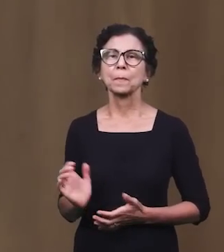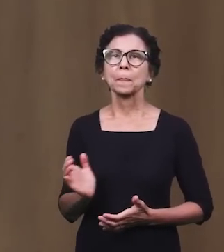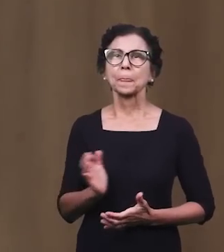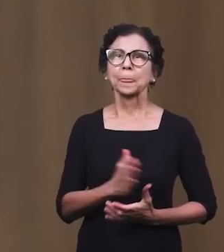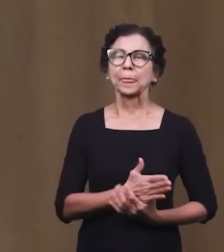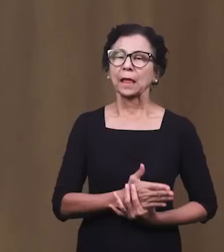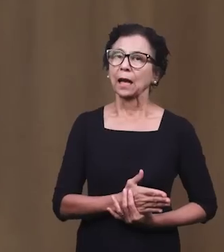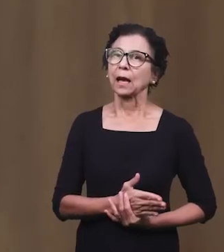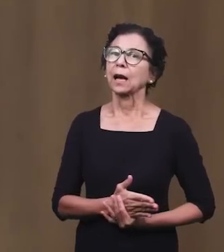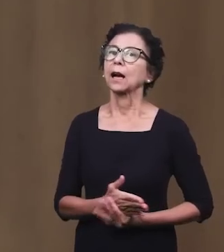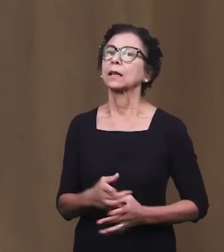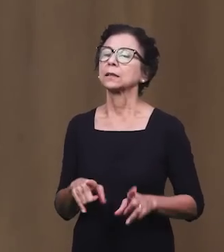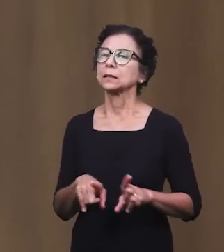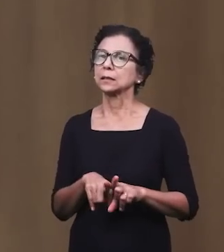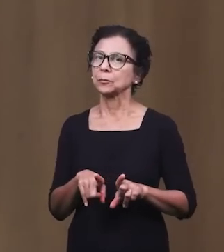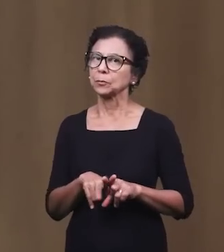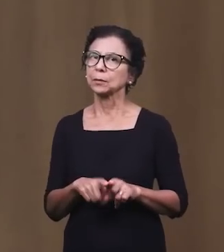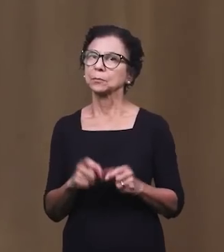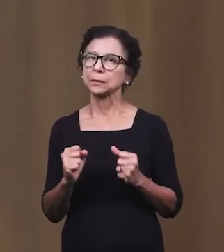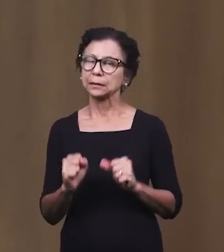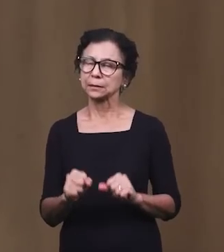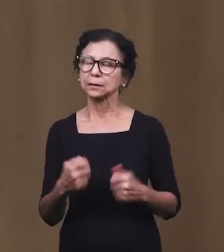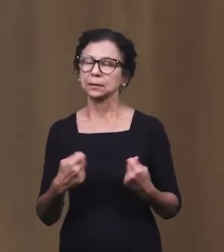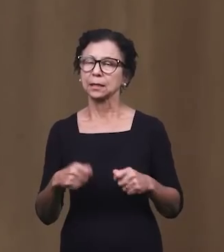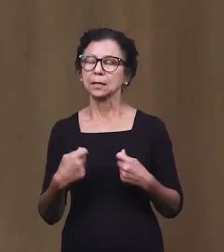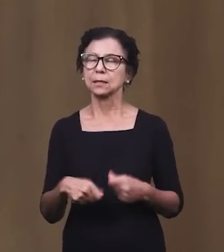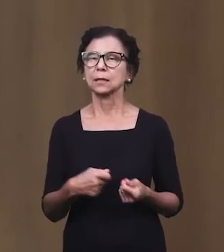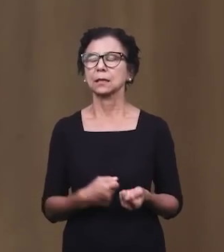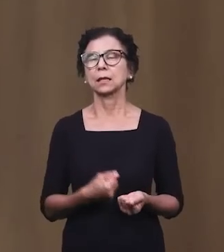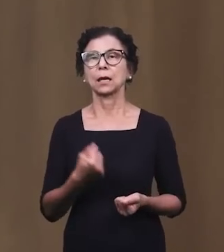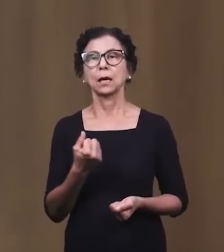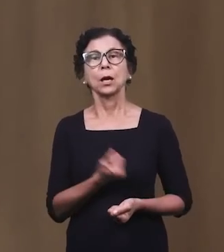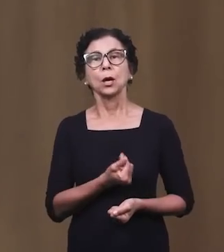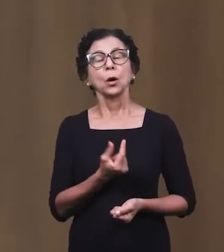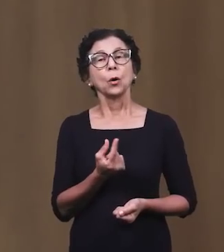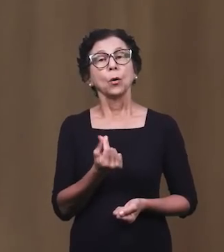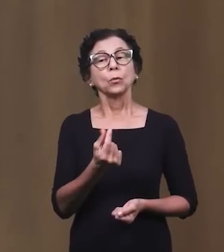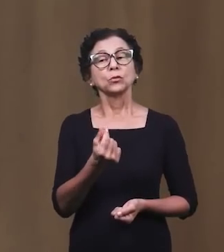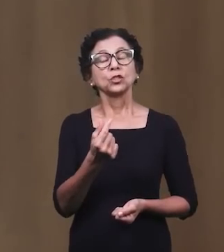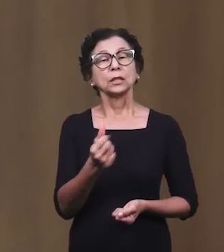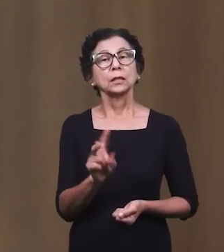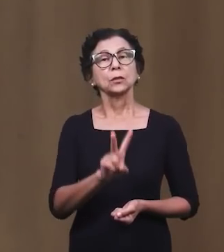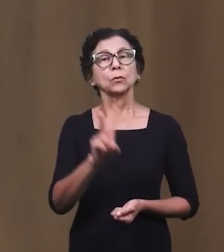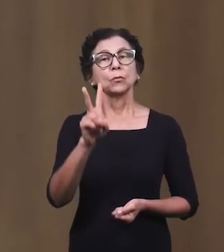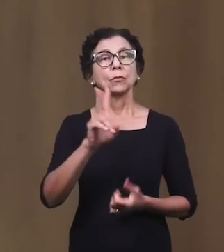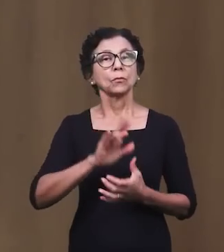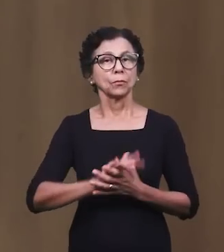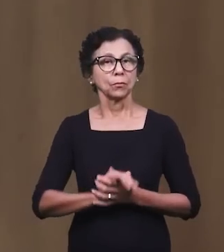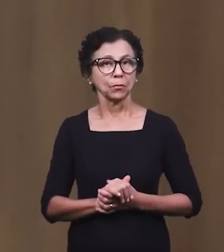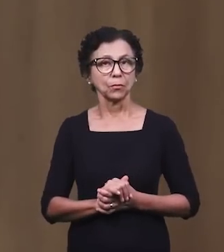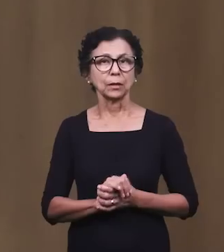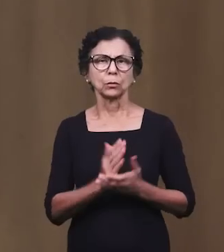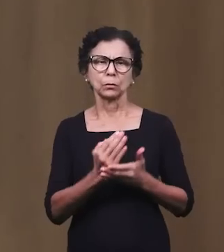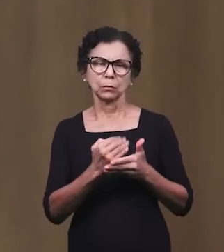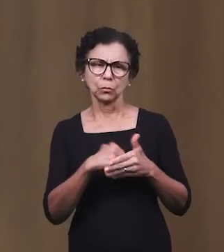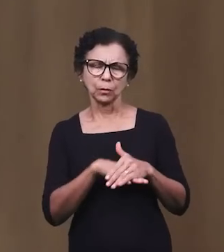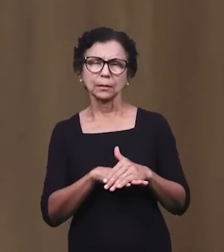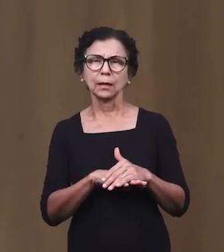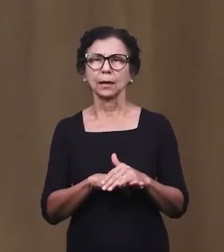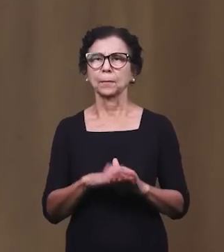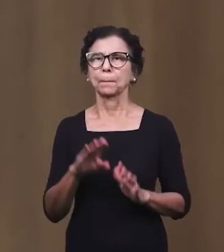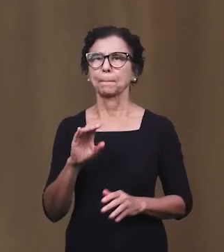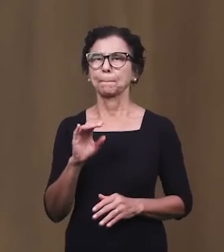reserva emergencial. Então, nós já falamos, respondendo a primeira pergunta, o ideal é que a gente viva abaixo daquilo que a gente